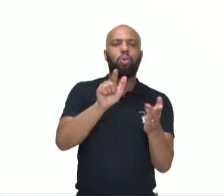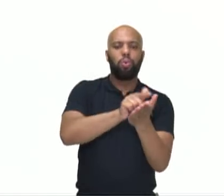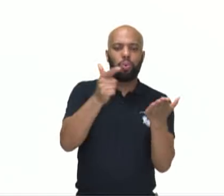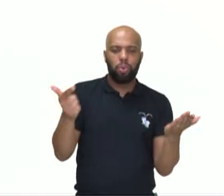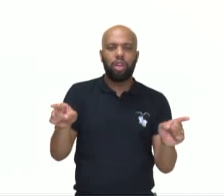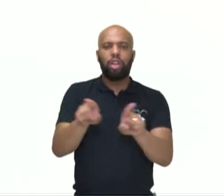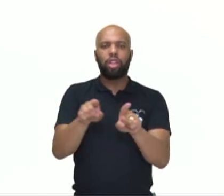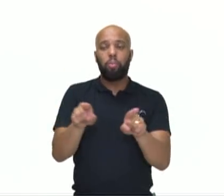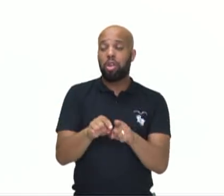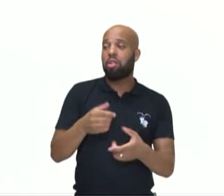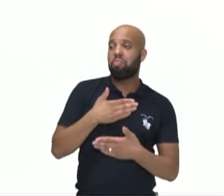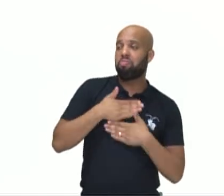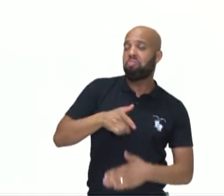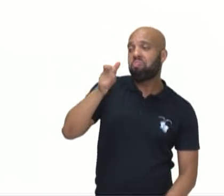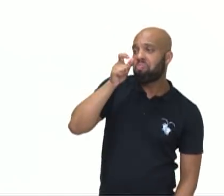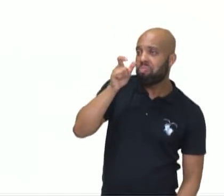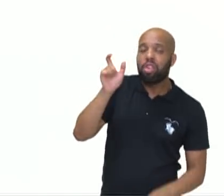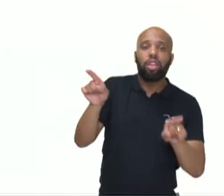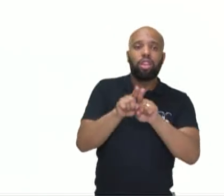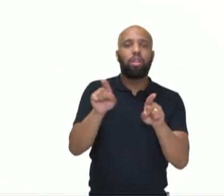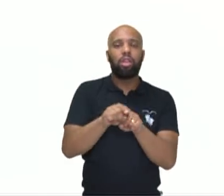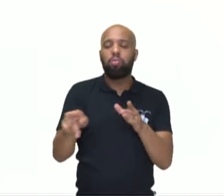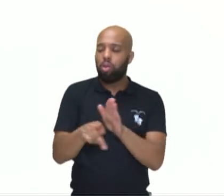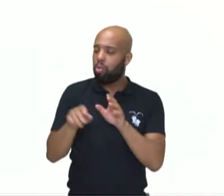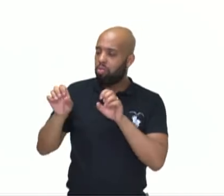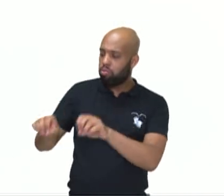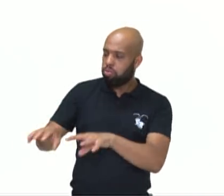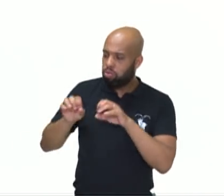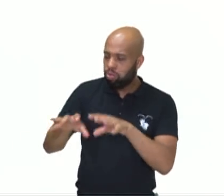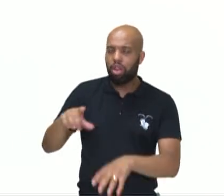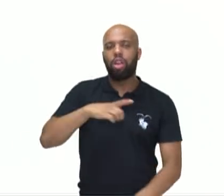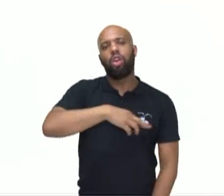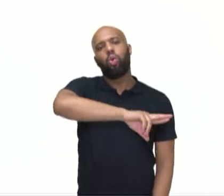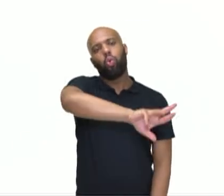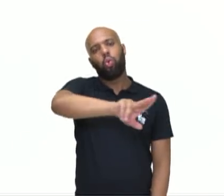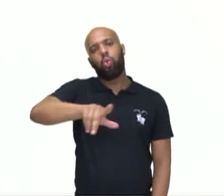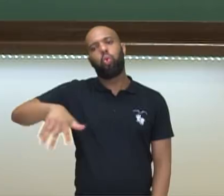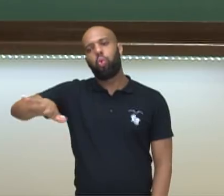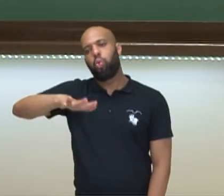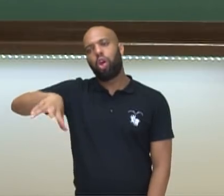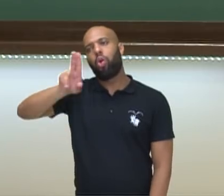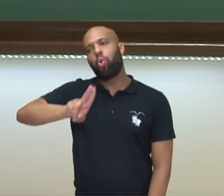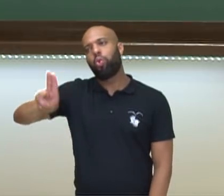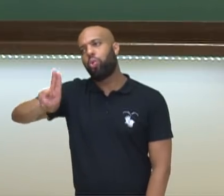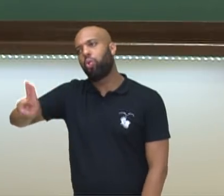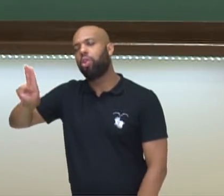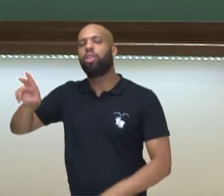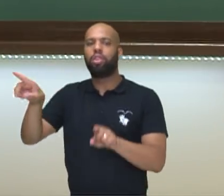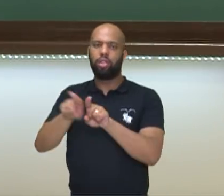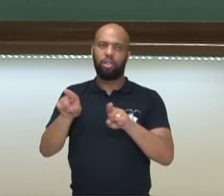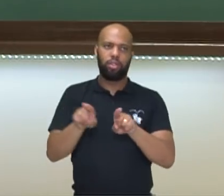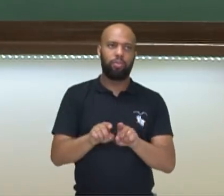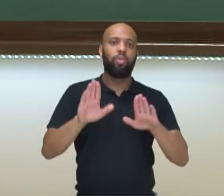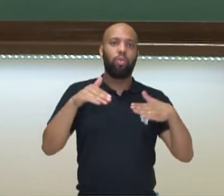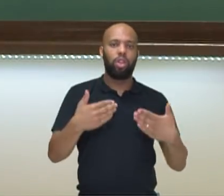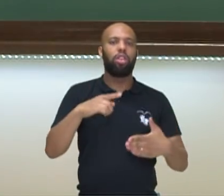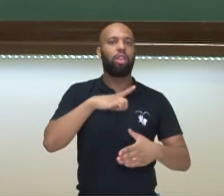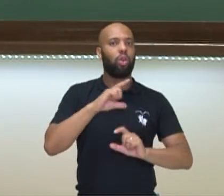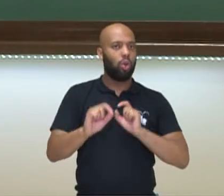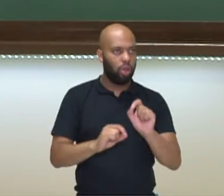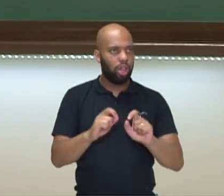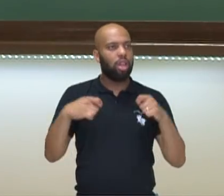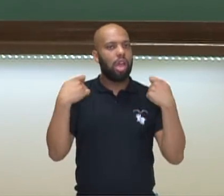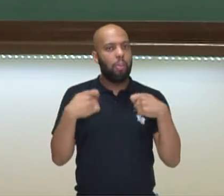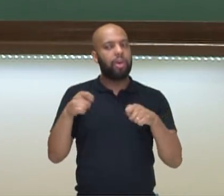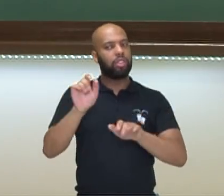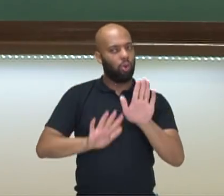o entretenimento, para a educação e para muitos outros usos. Então, tomem aí, né,